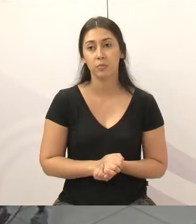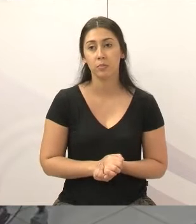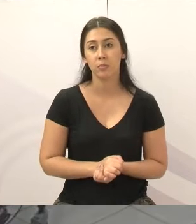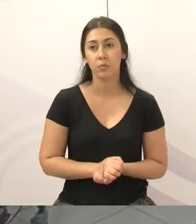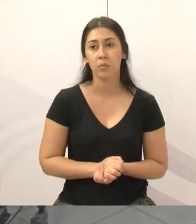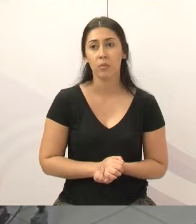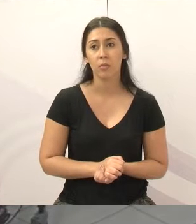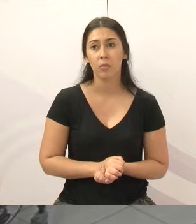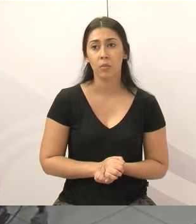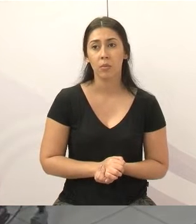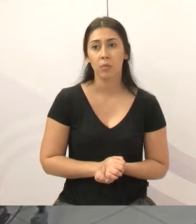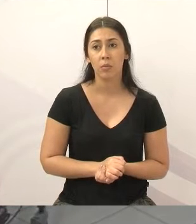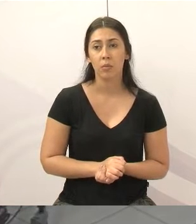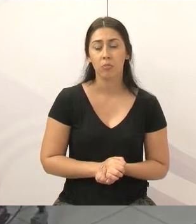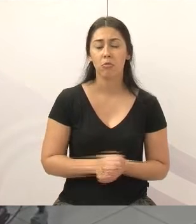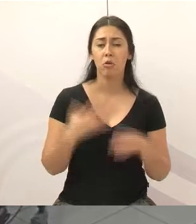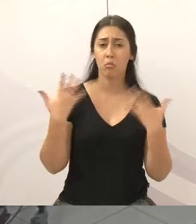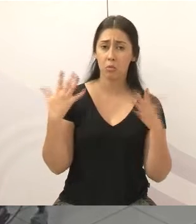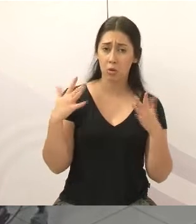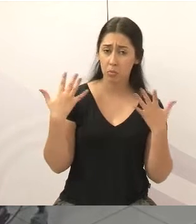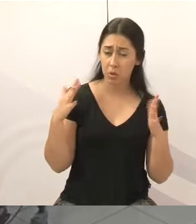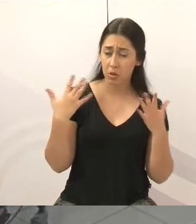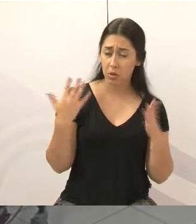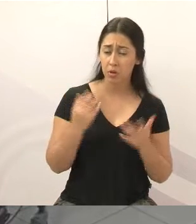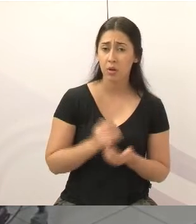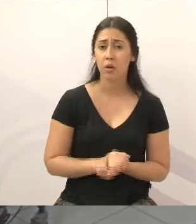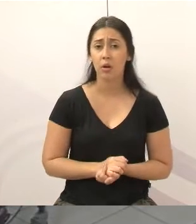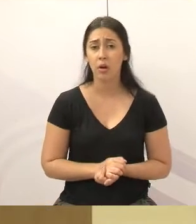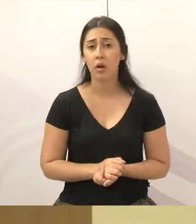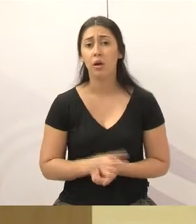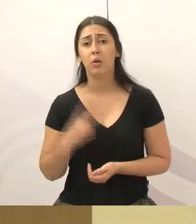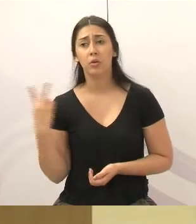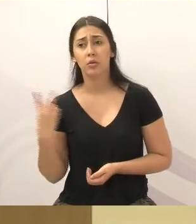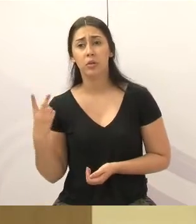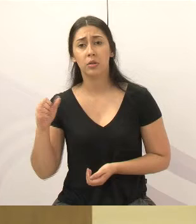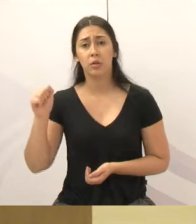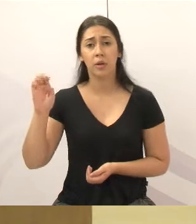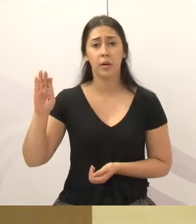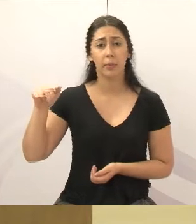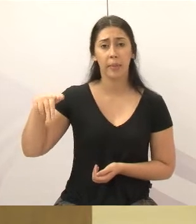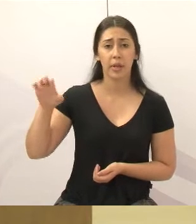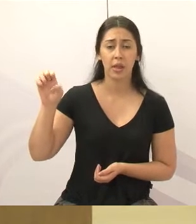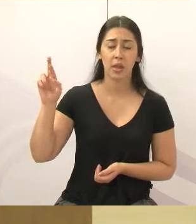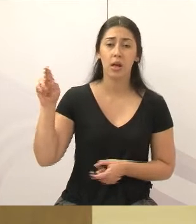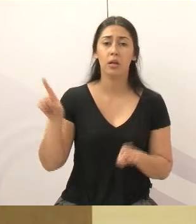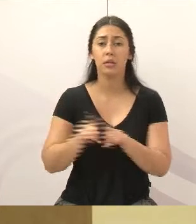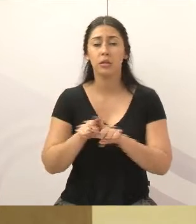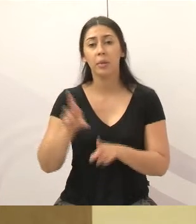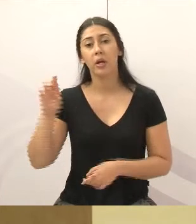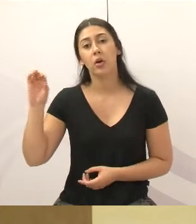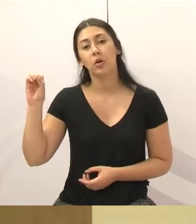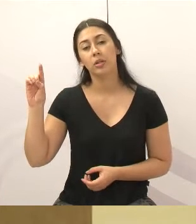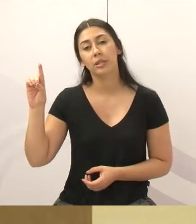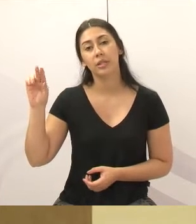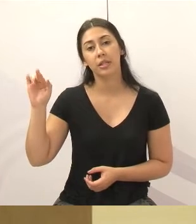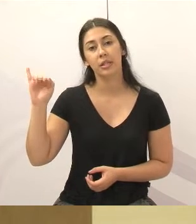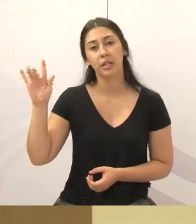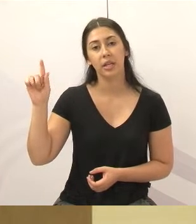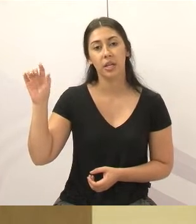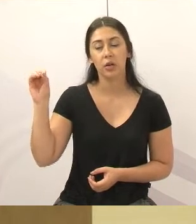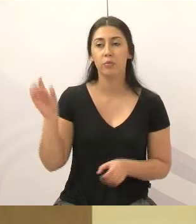cumprimentar a iniciativa do vereador Abner, do vereador Dr. Rodrigo Salomão, da vereadora Patrícia